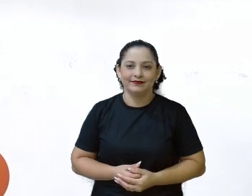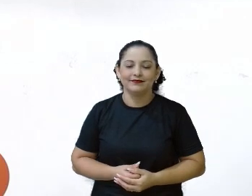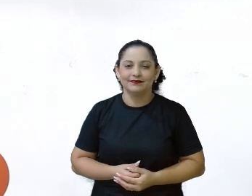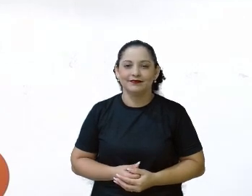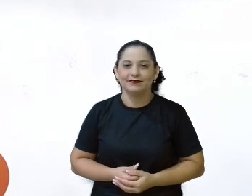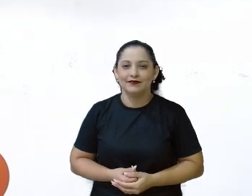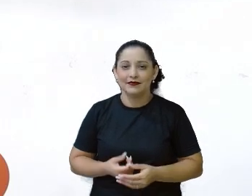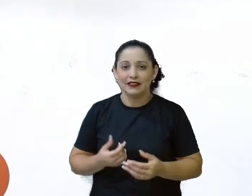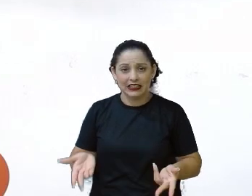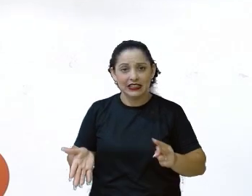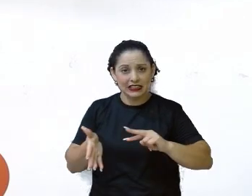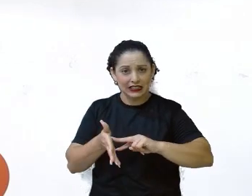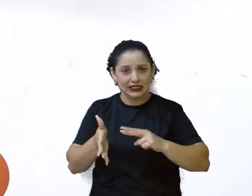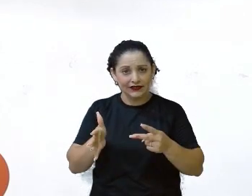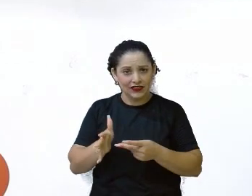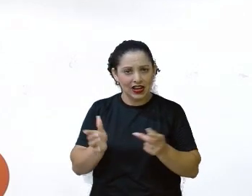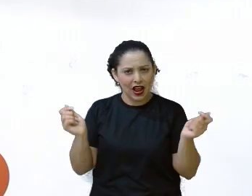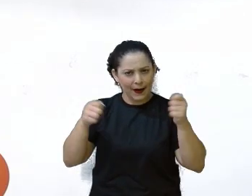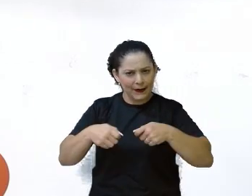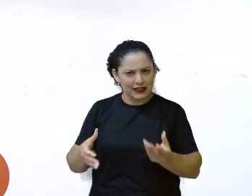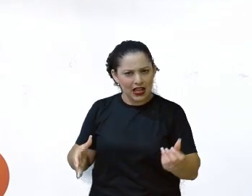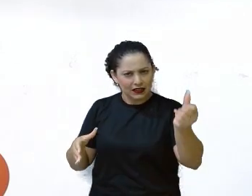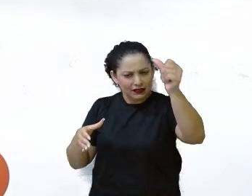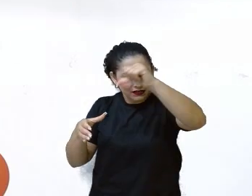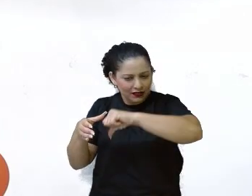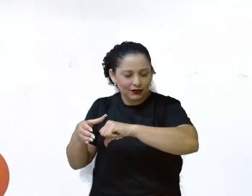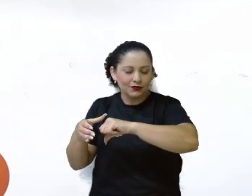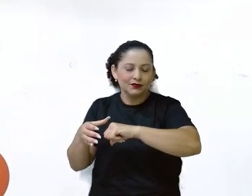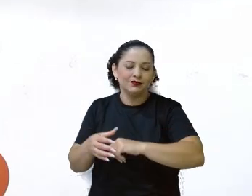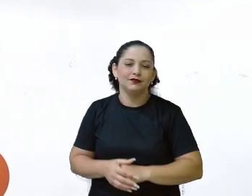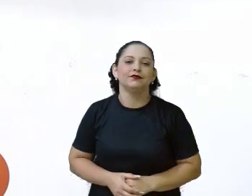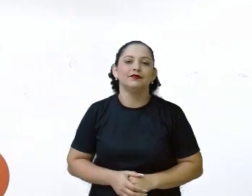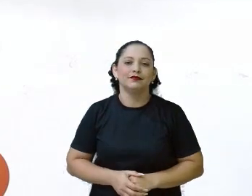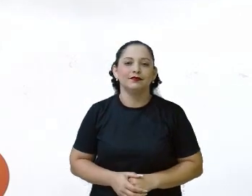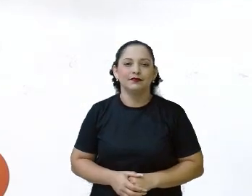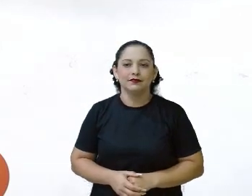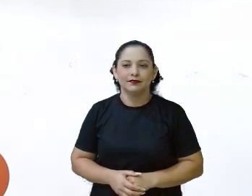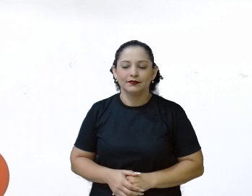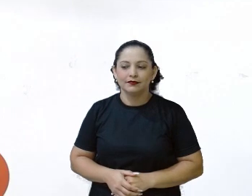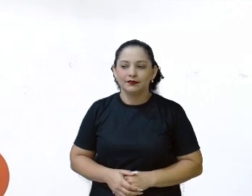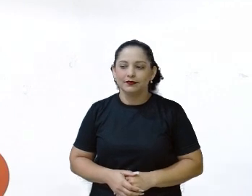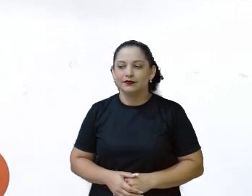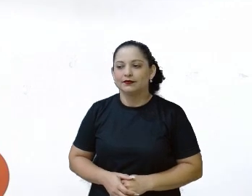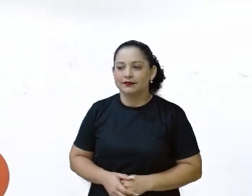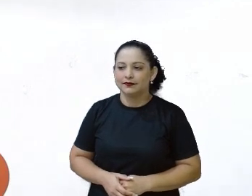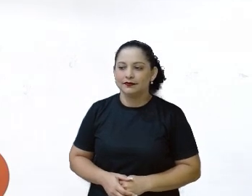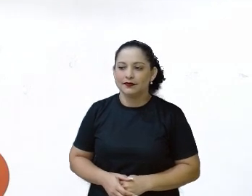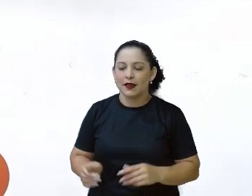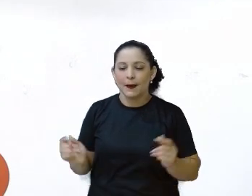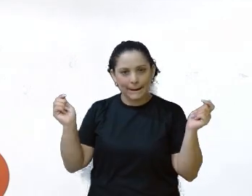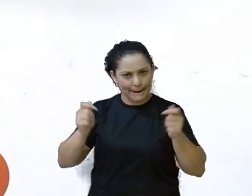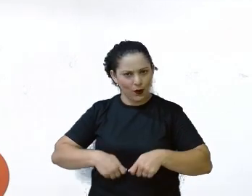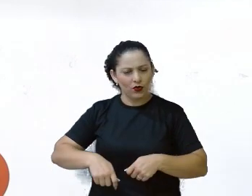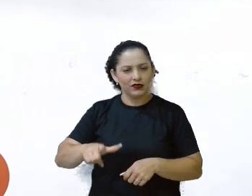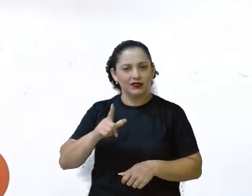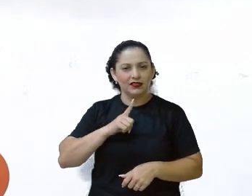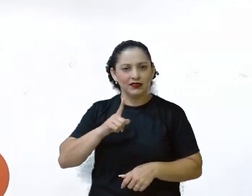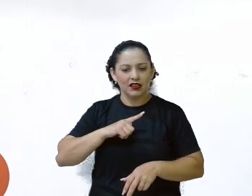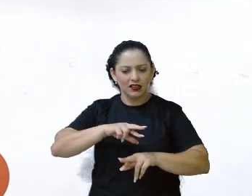de medida de capacidade, beleza? Então, eu posso ter